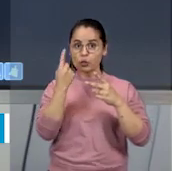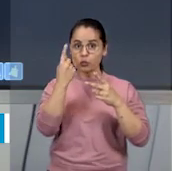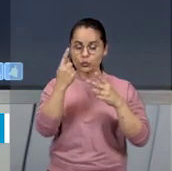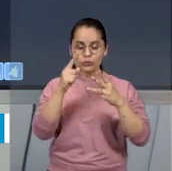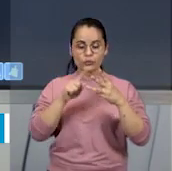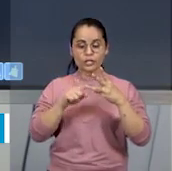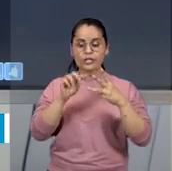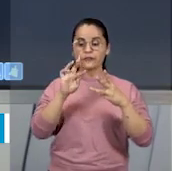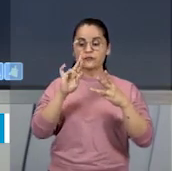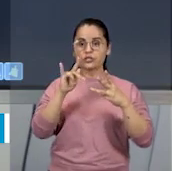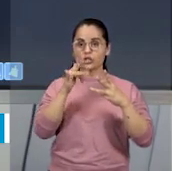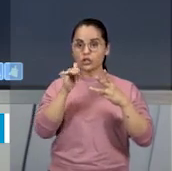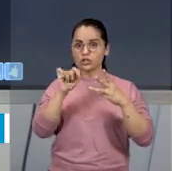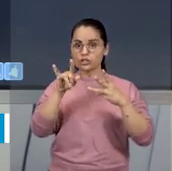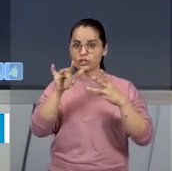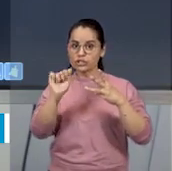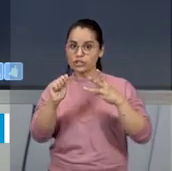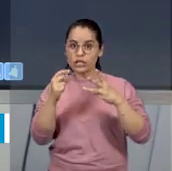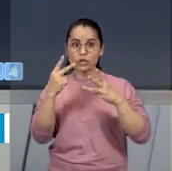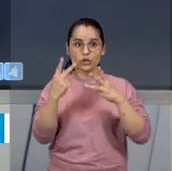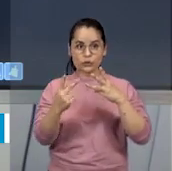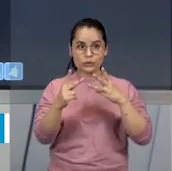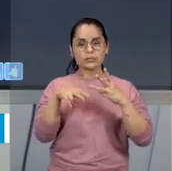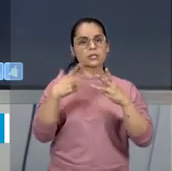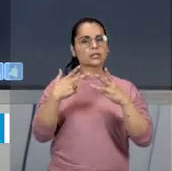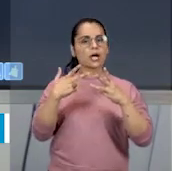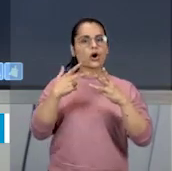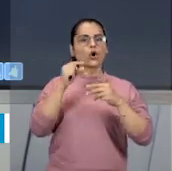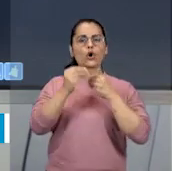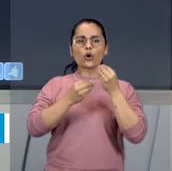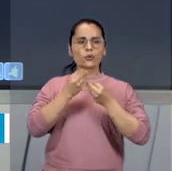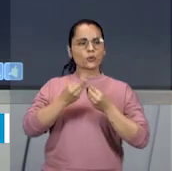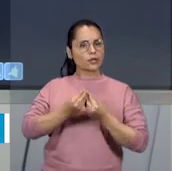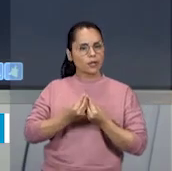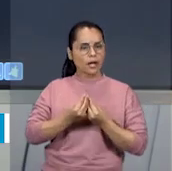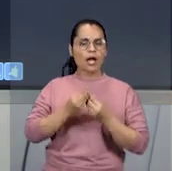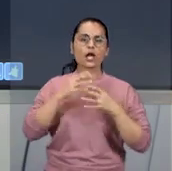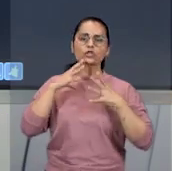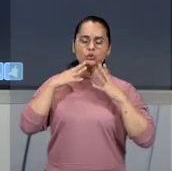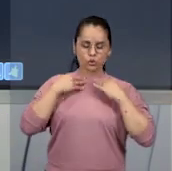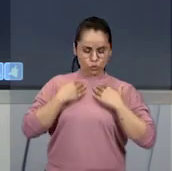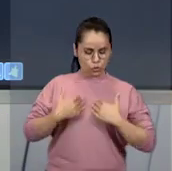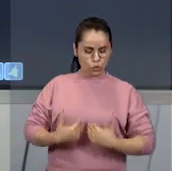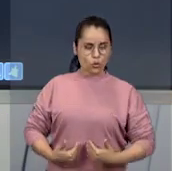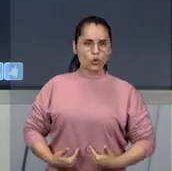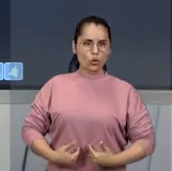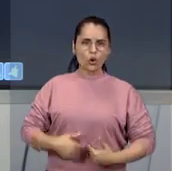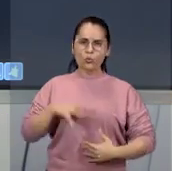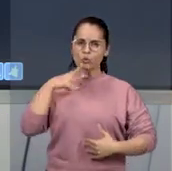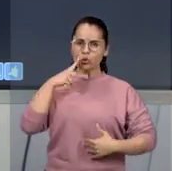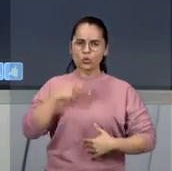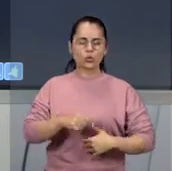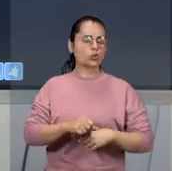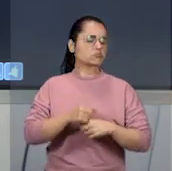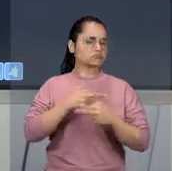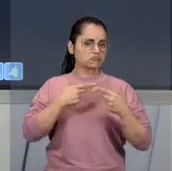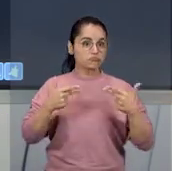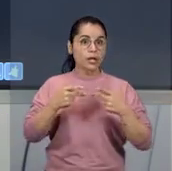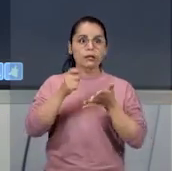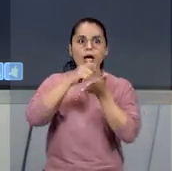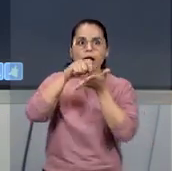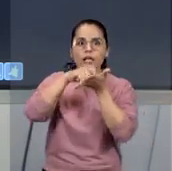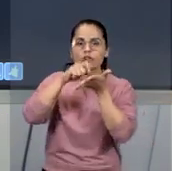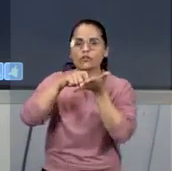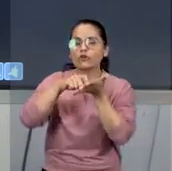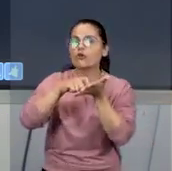2, né? Vamos estudar aí os sistemas do corpo humano, digestivo, reprodutor, urinário, endócrino, tá bom? Então, anotem no